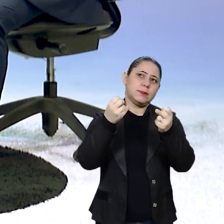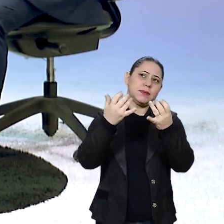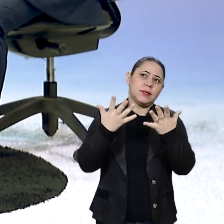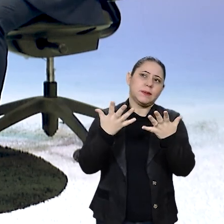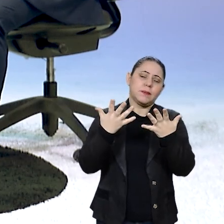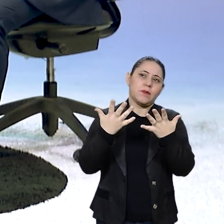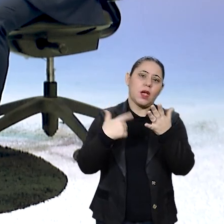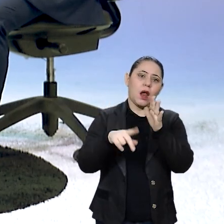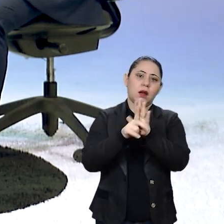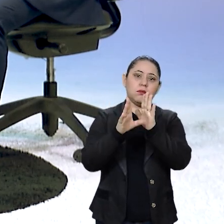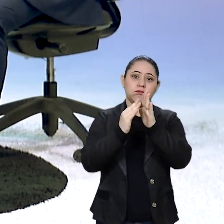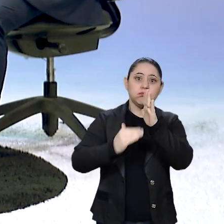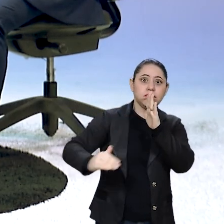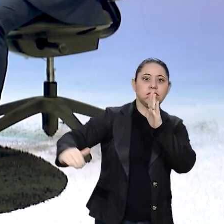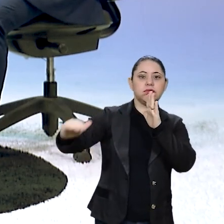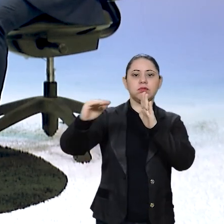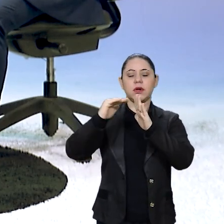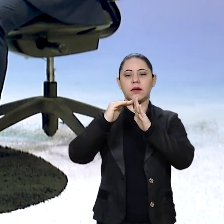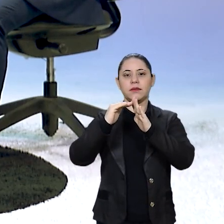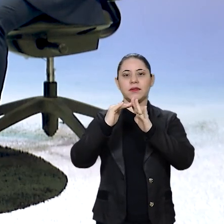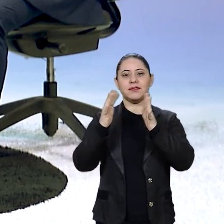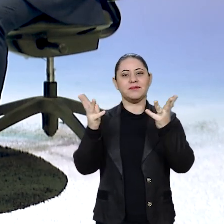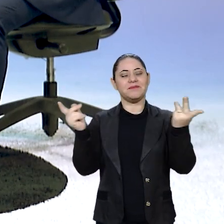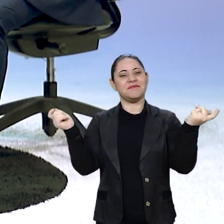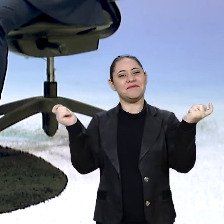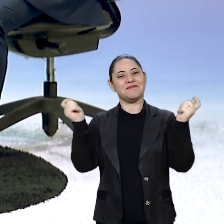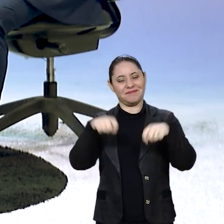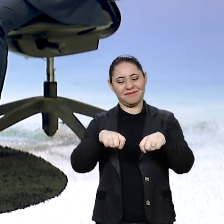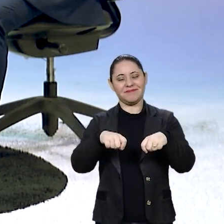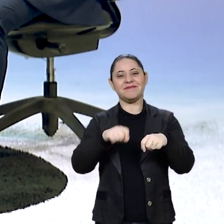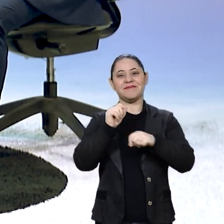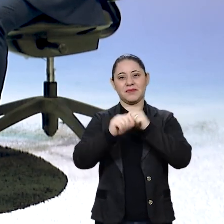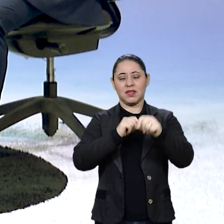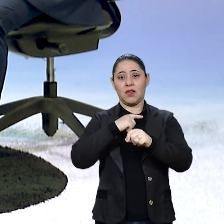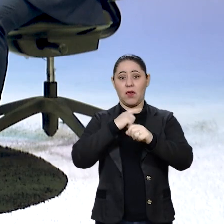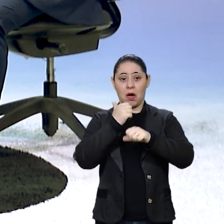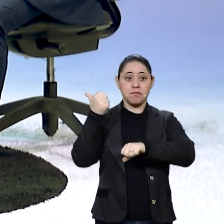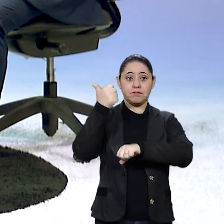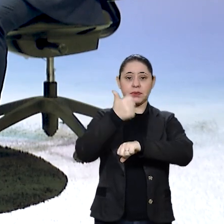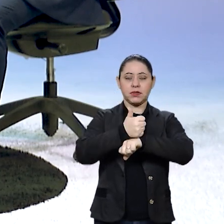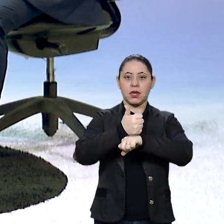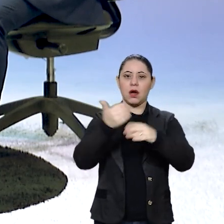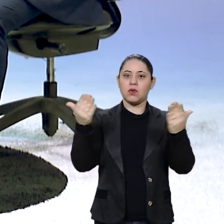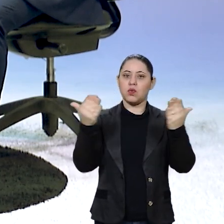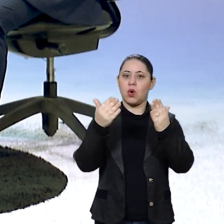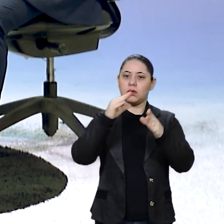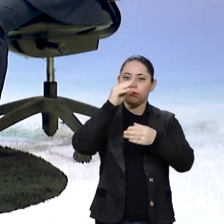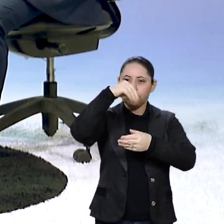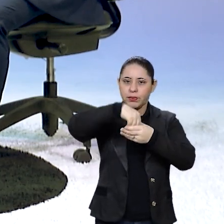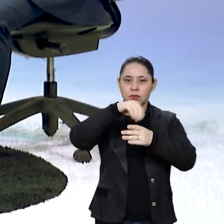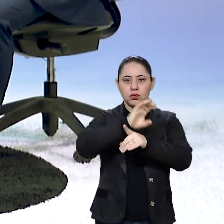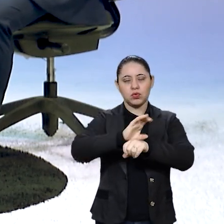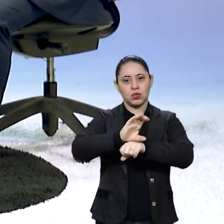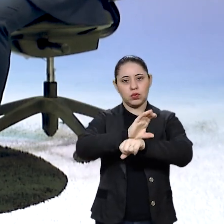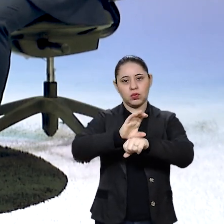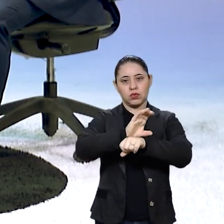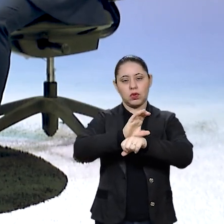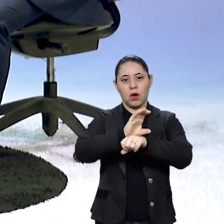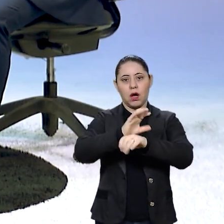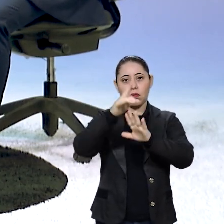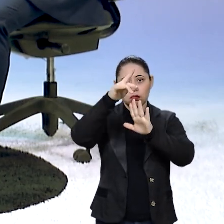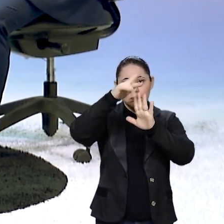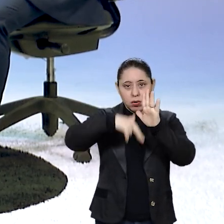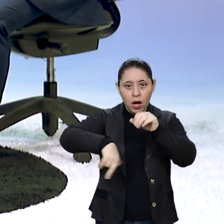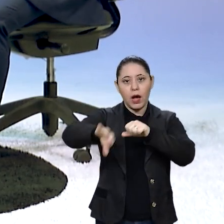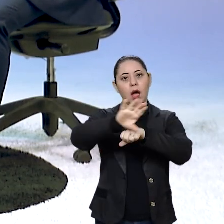Ela teve um patamar elevado, ela está dentro hoje da nossa Constituição. Ela virou uma regra constitucional. Uma regra constitucional perfeita, vinda através de uma